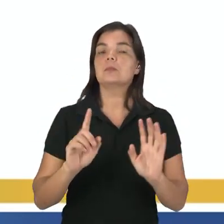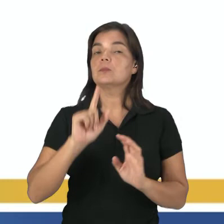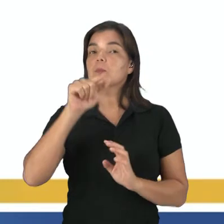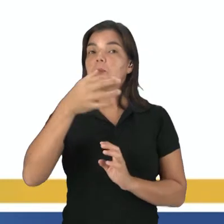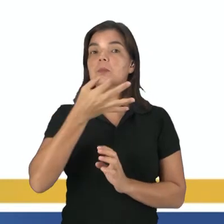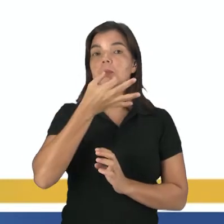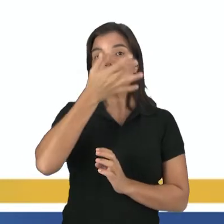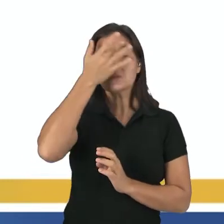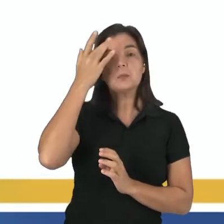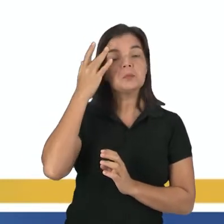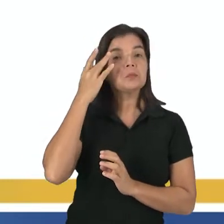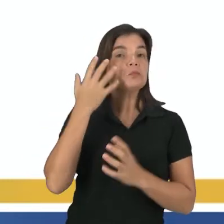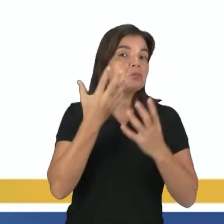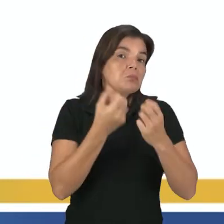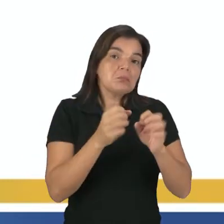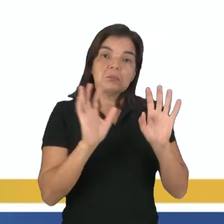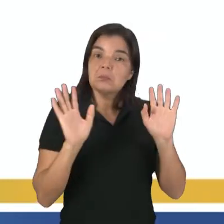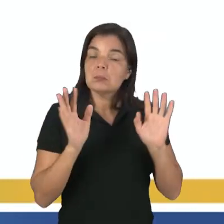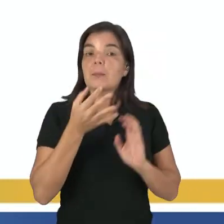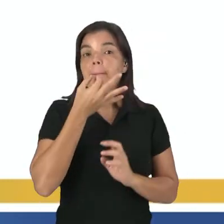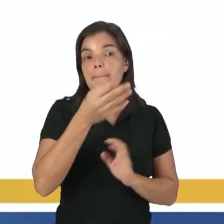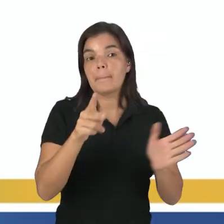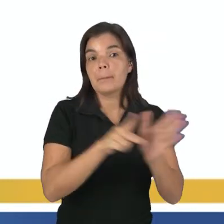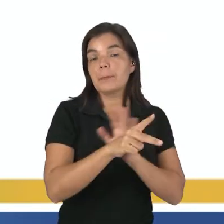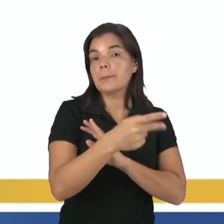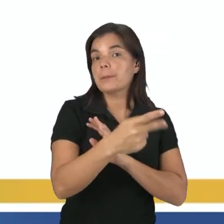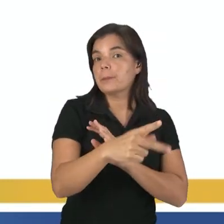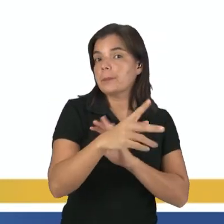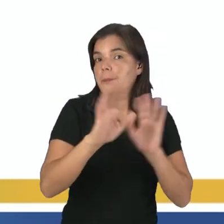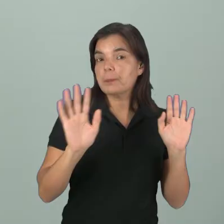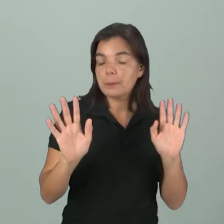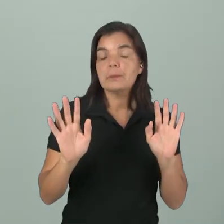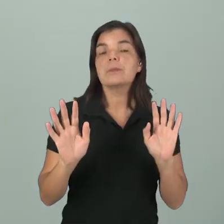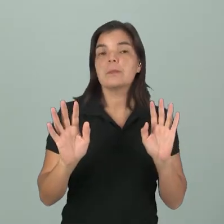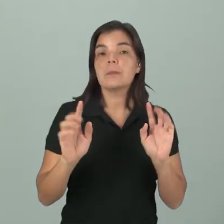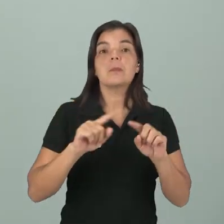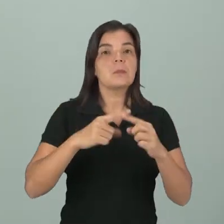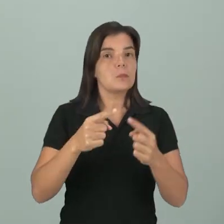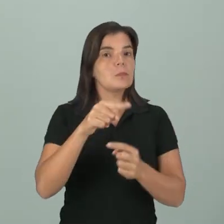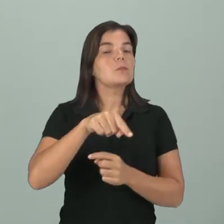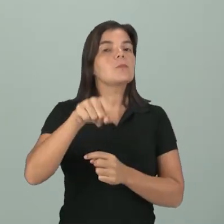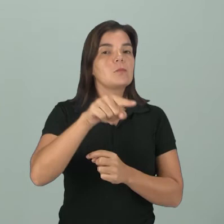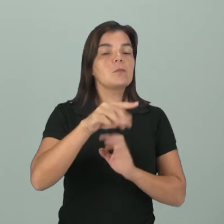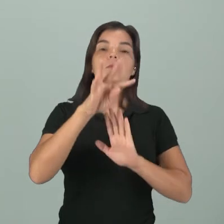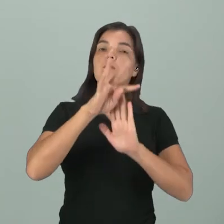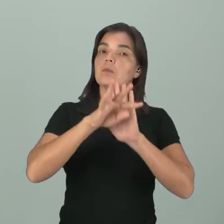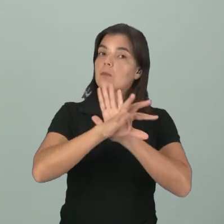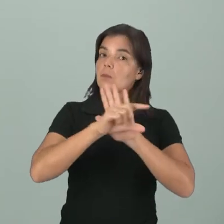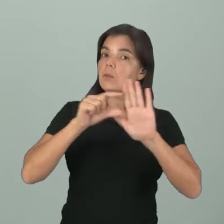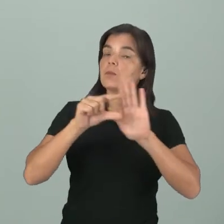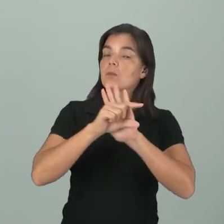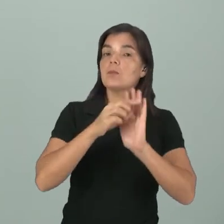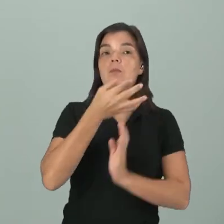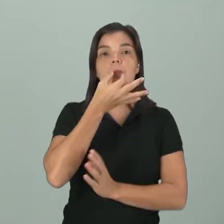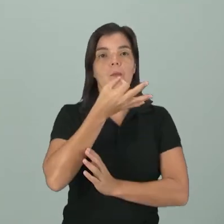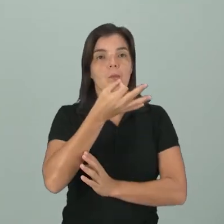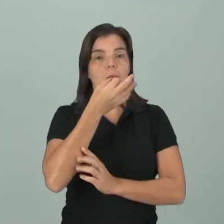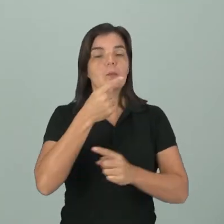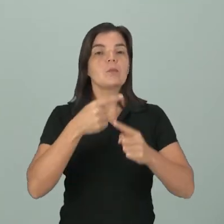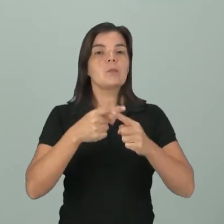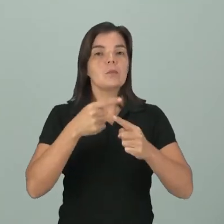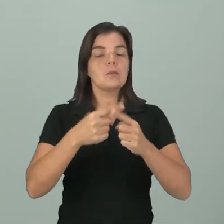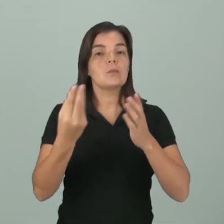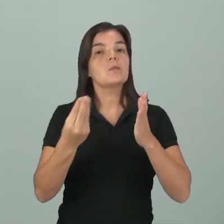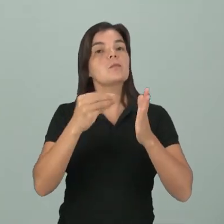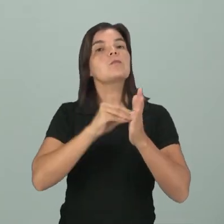Outra pessoa pode discordar. Esse é o pensamento dela, esse é o posicionamento dela. Então, esse trecho se trata de uma opinião, porque